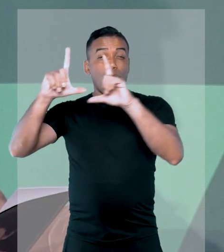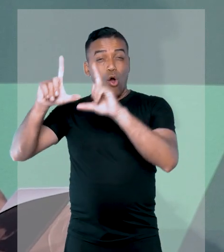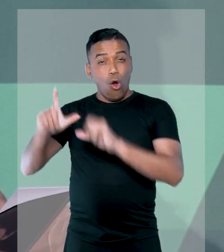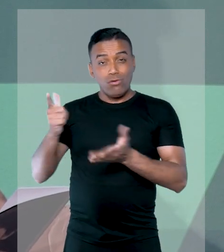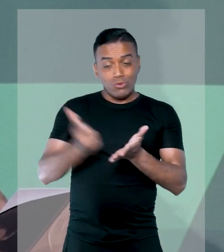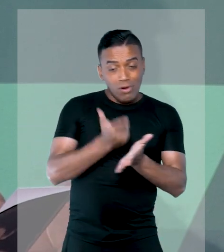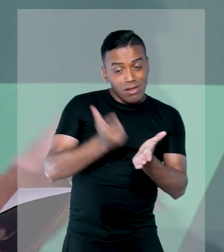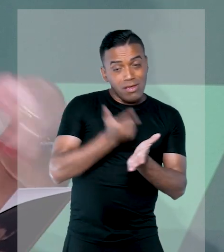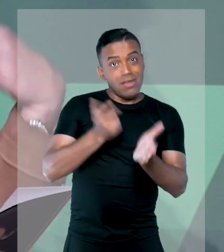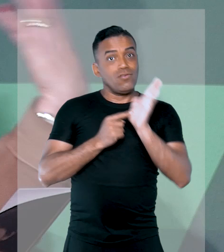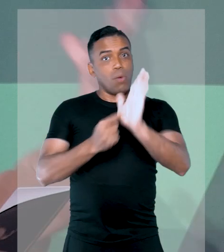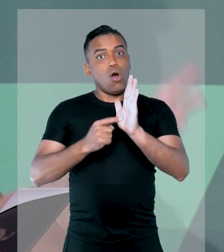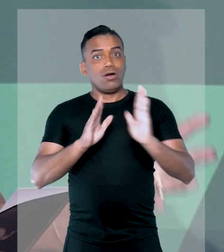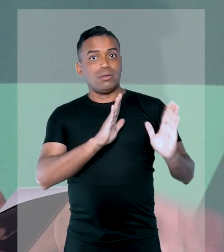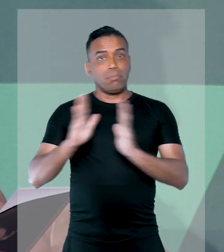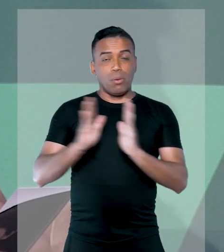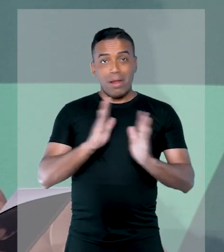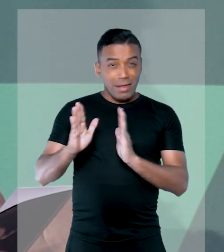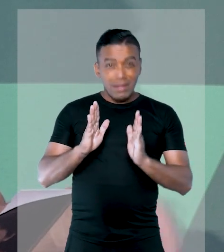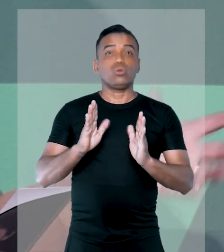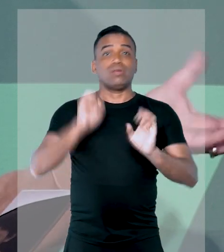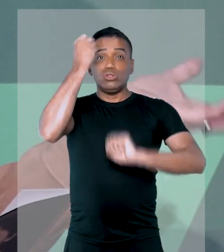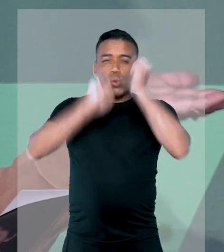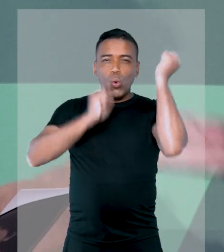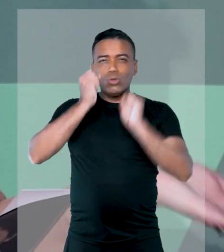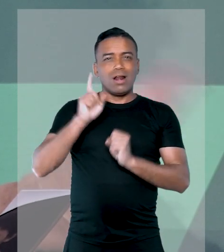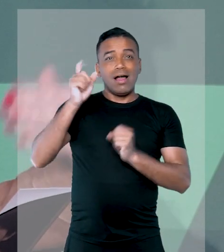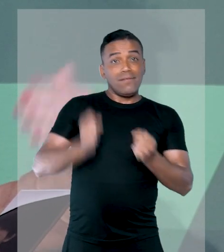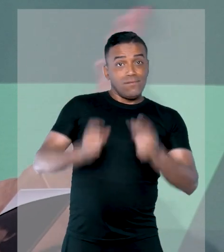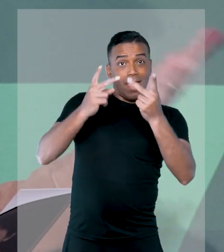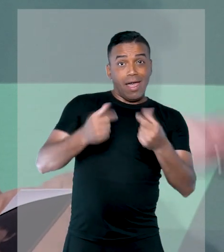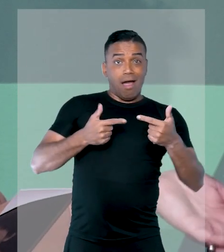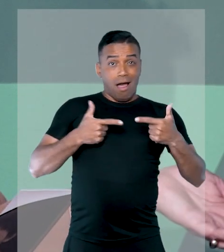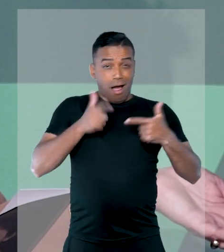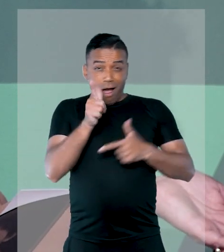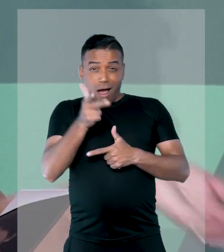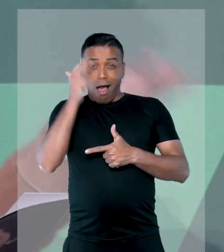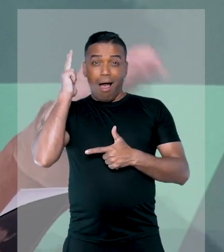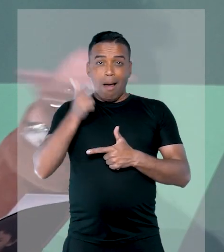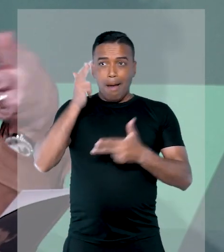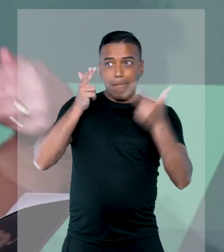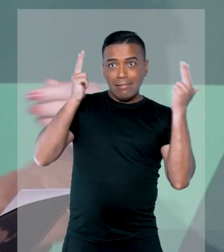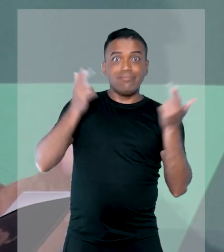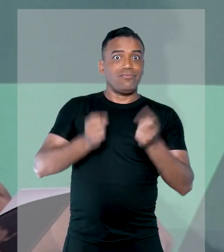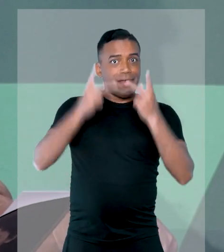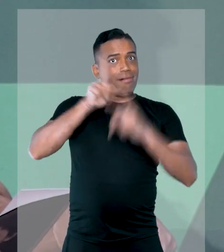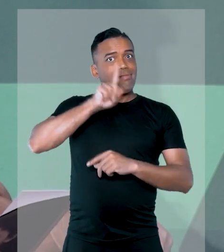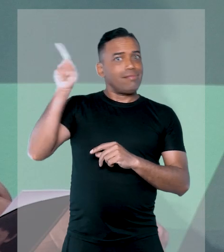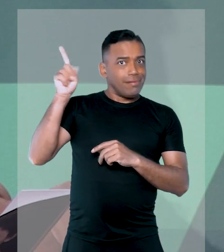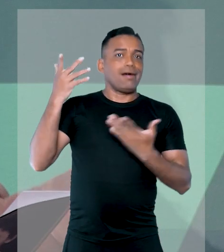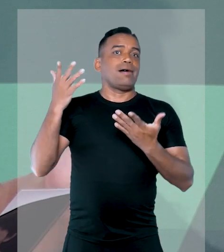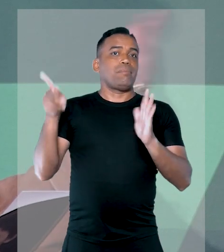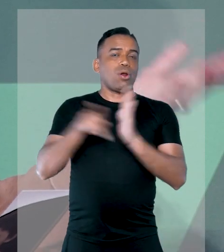retratam esse momento importante da indústria bélica. Você traz, por meio da história da sua família, né, essas histórias